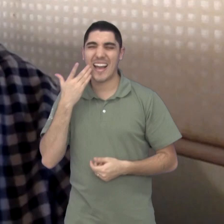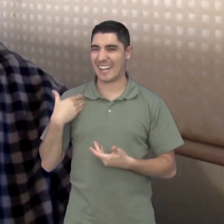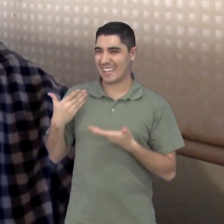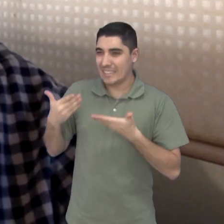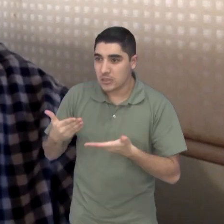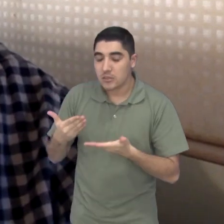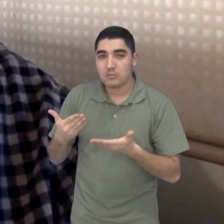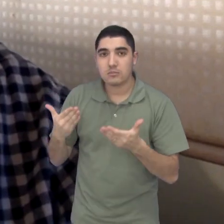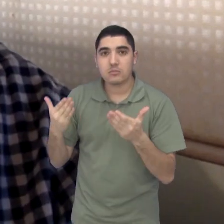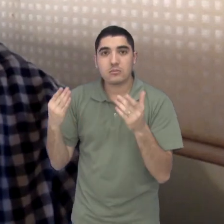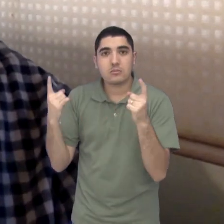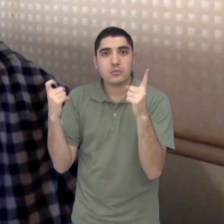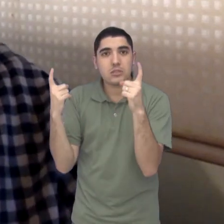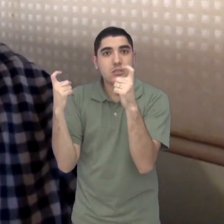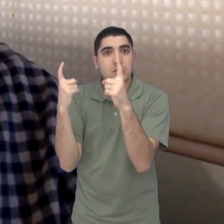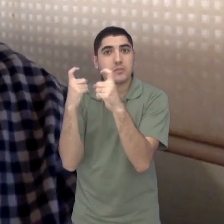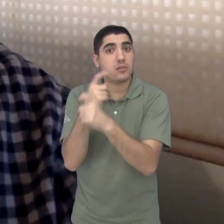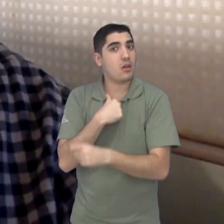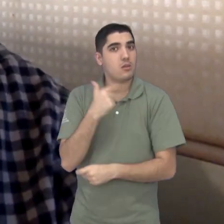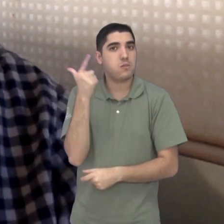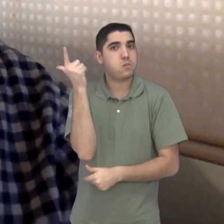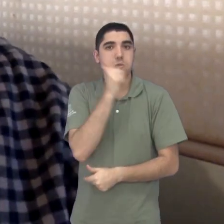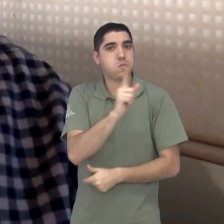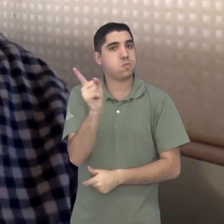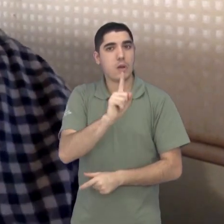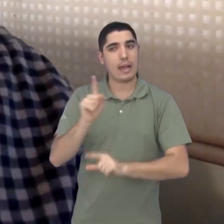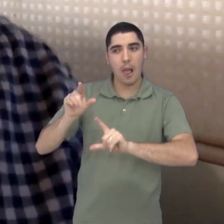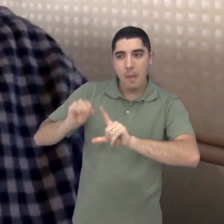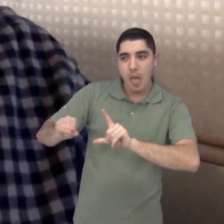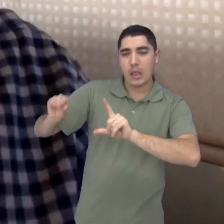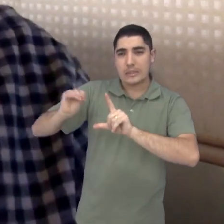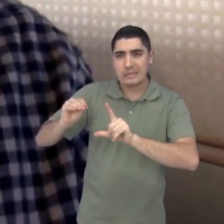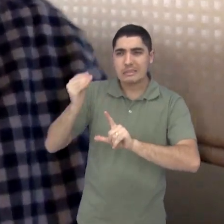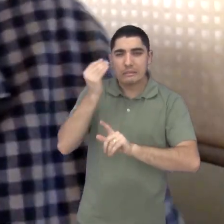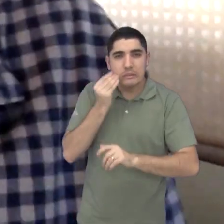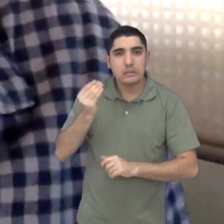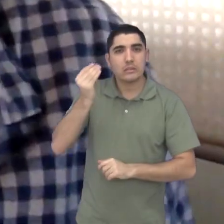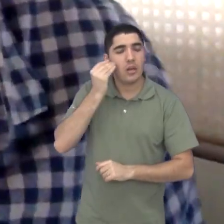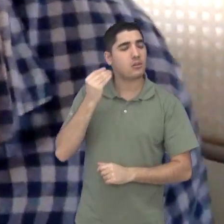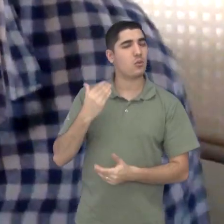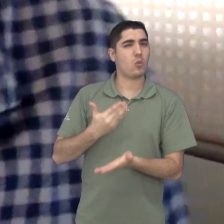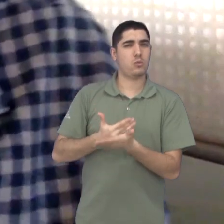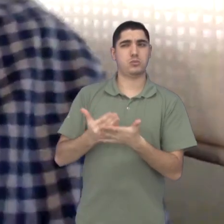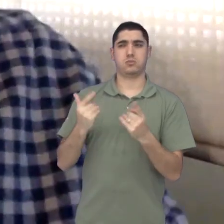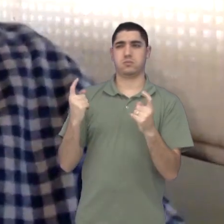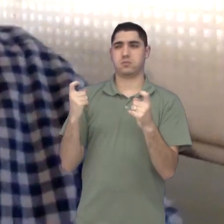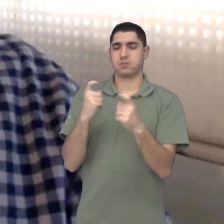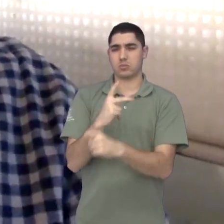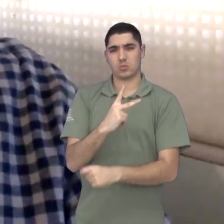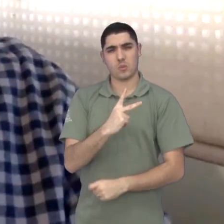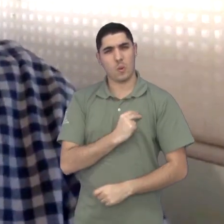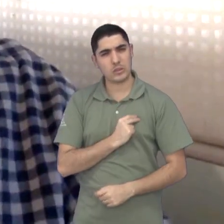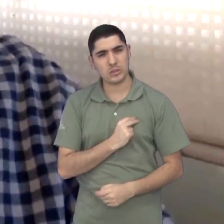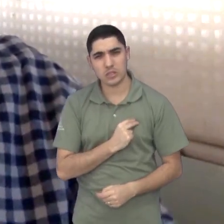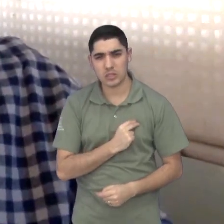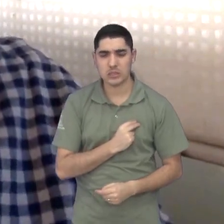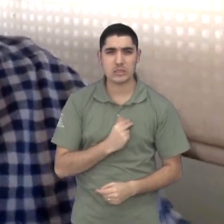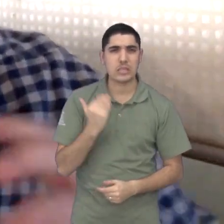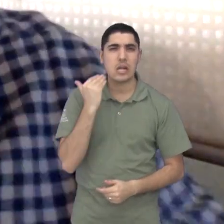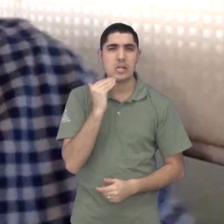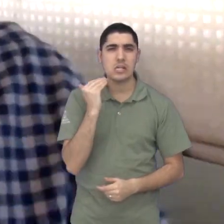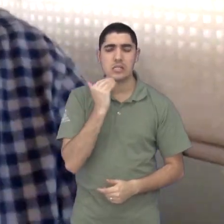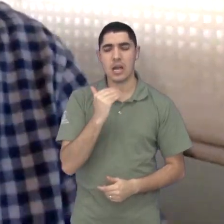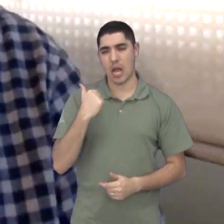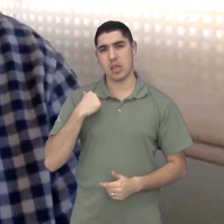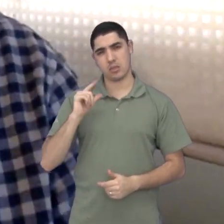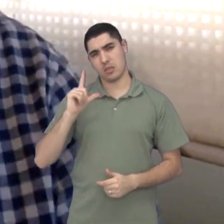conseguia fazer nada. Eu tive muita dificuldade. Aí eu fui para